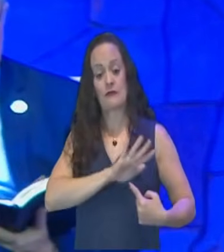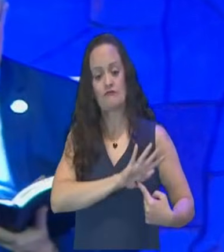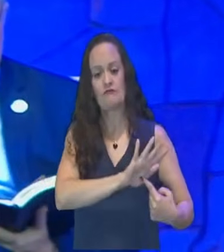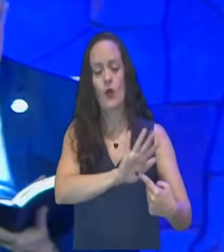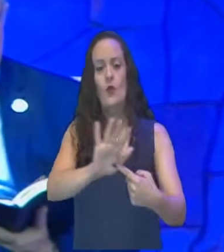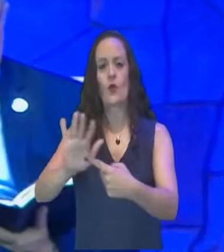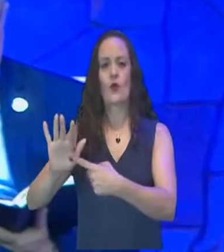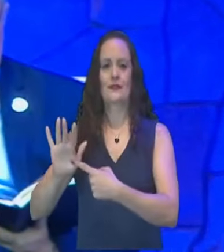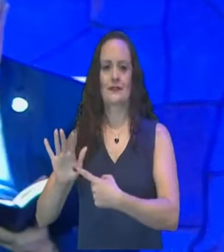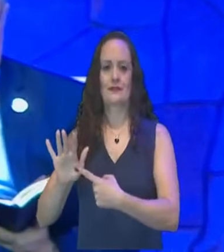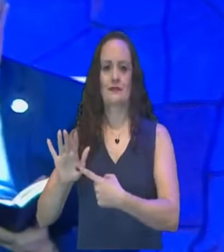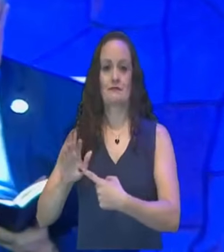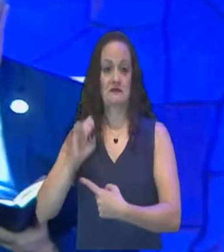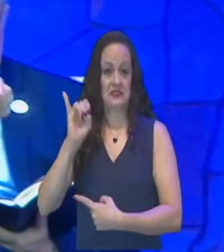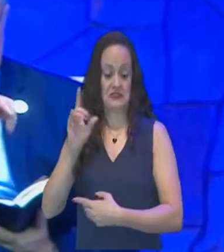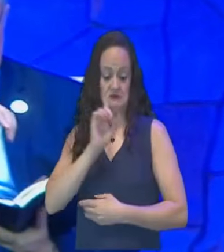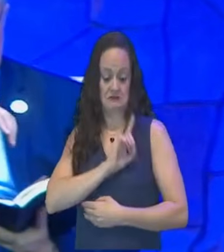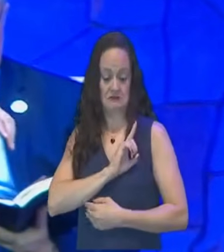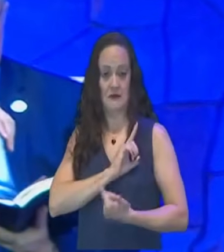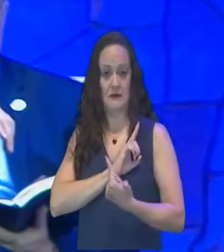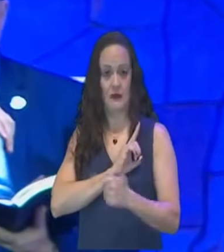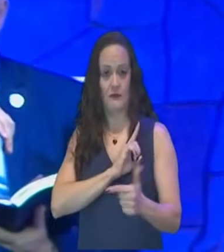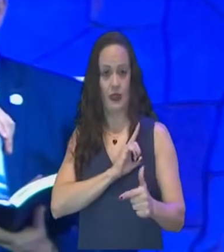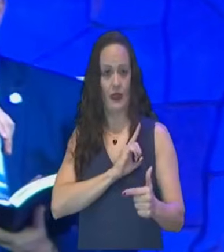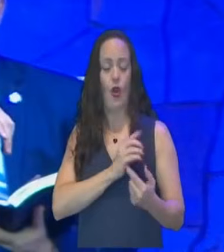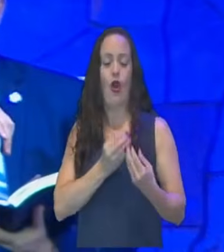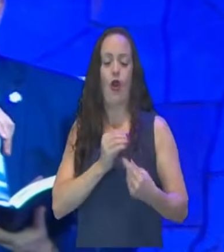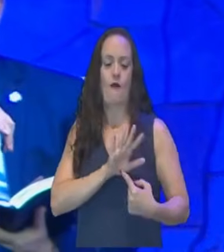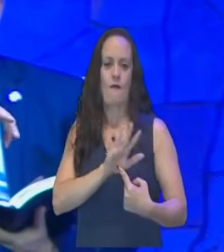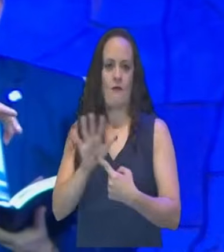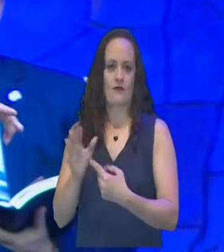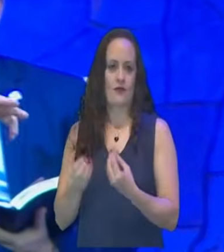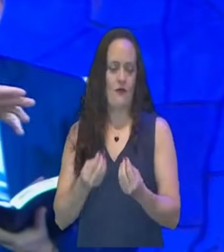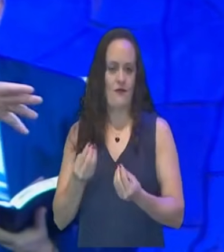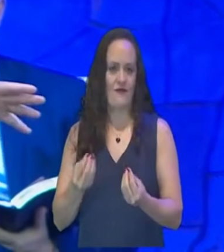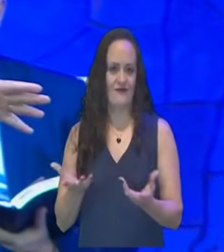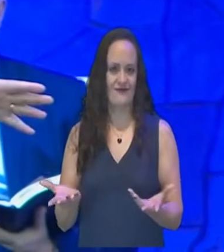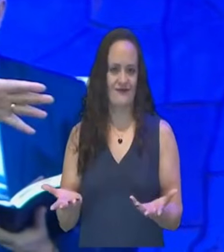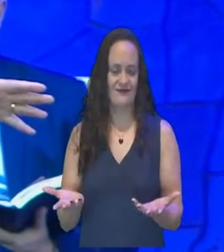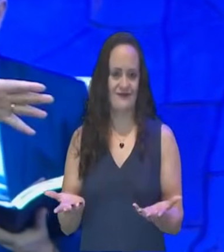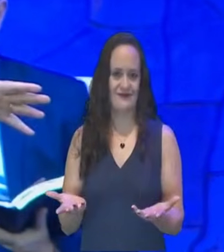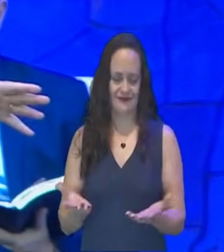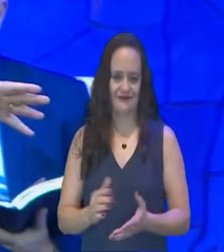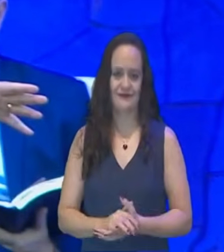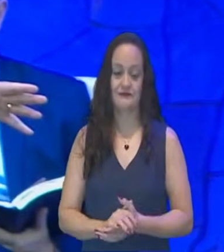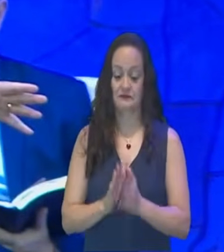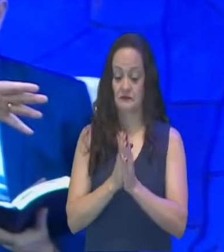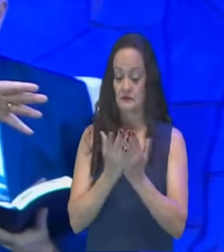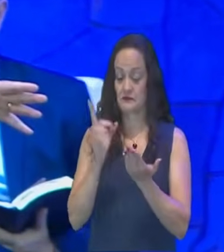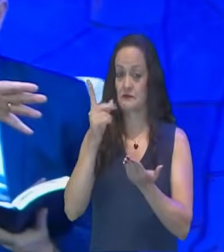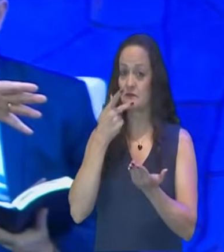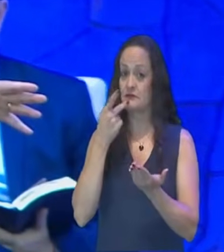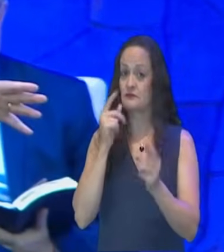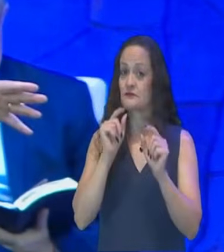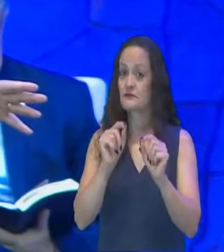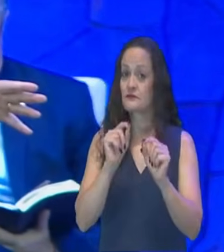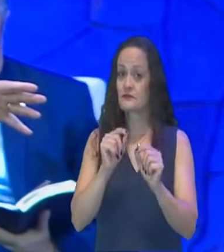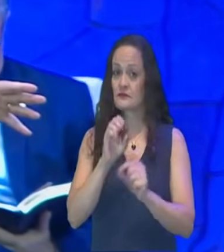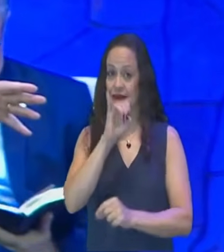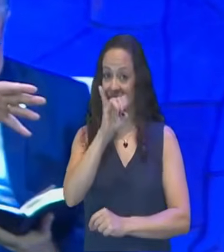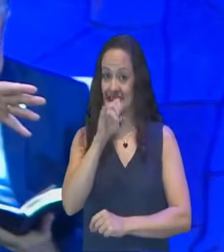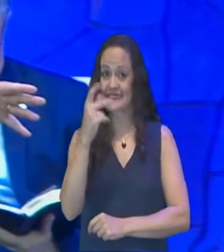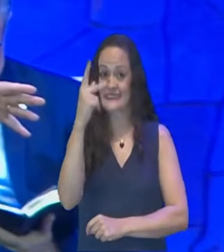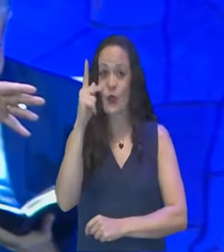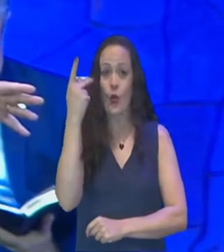E a gravidade aqui de Jesus, ela é muito séria. O que diz a palavra? Se porém os seus olhos